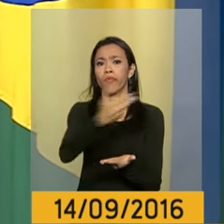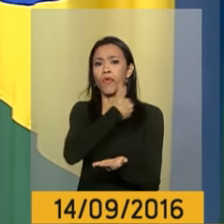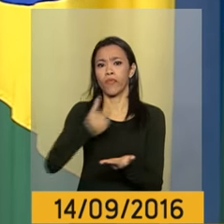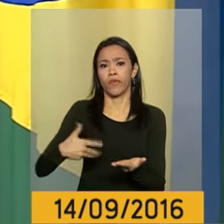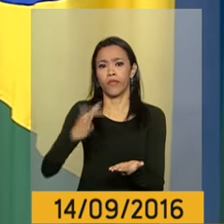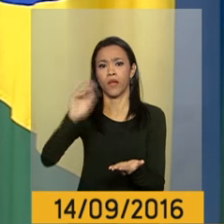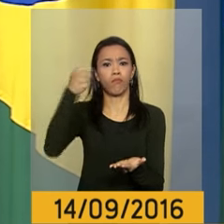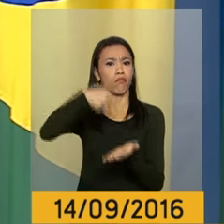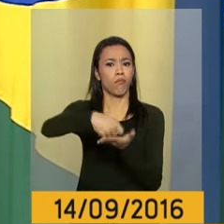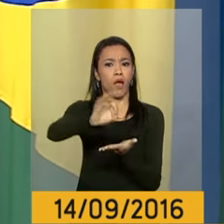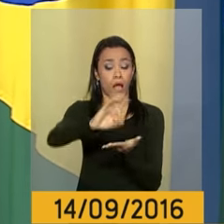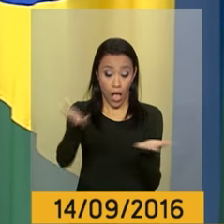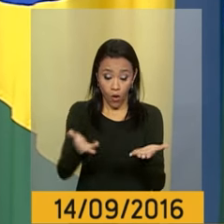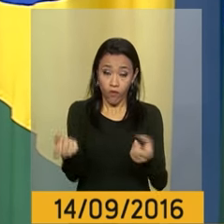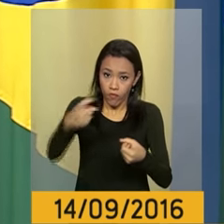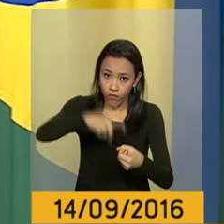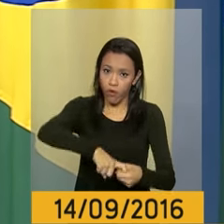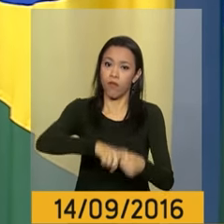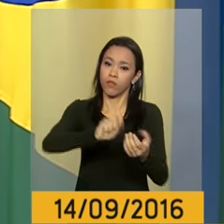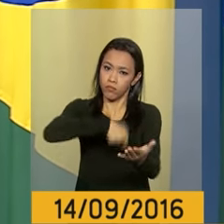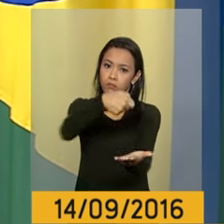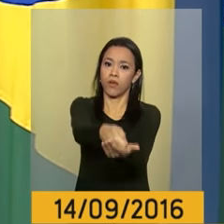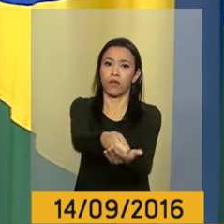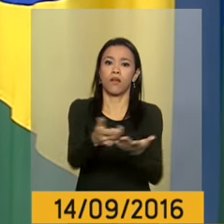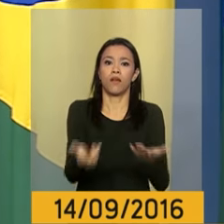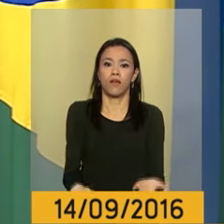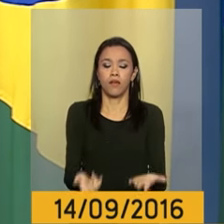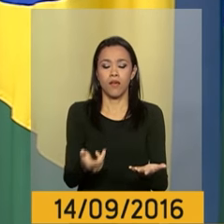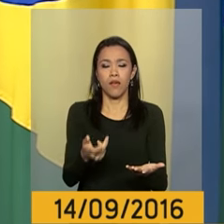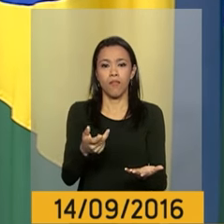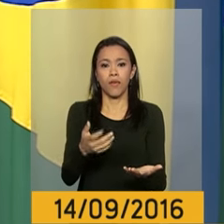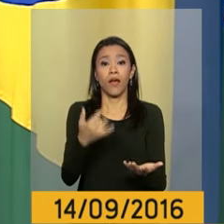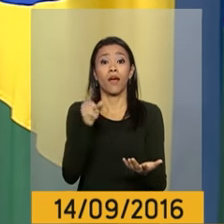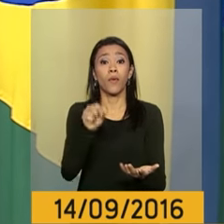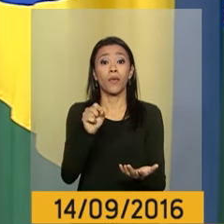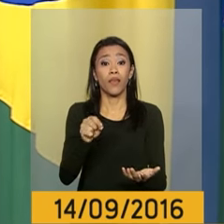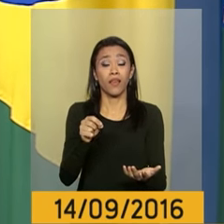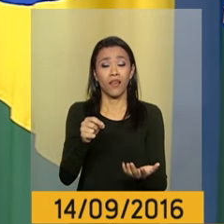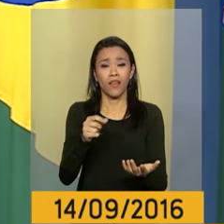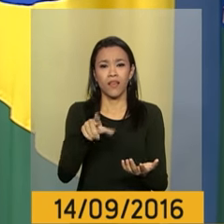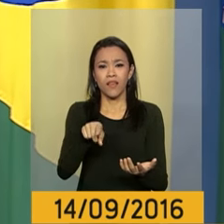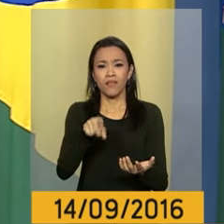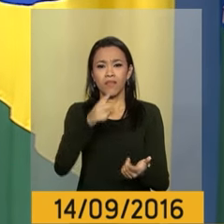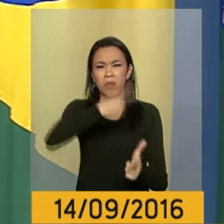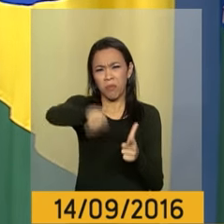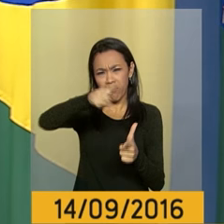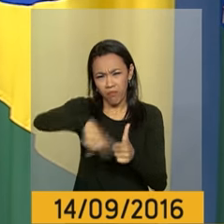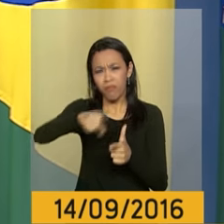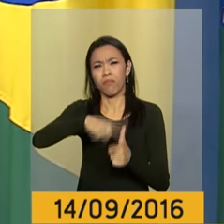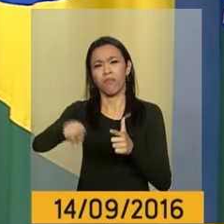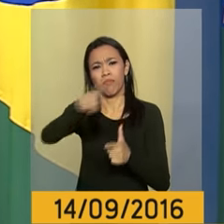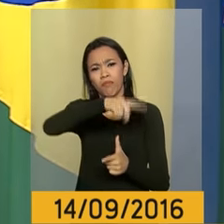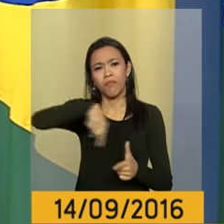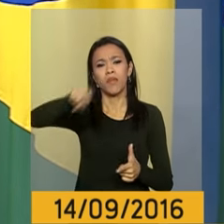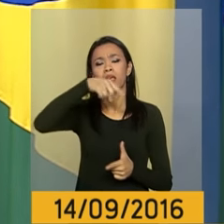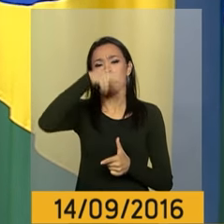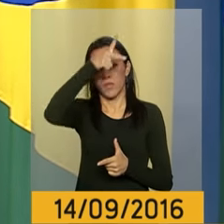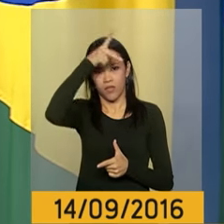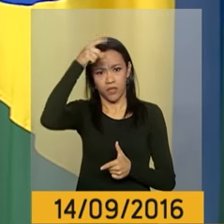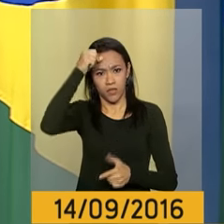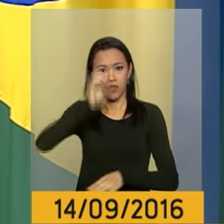que agora retoma-se o pagamento para não onerar estados e municípios.